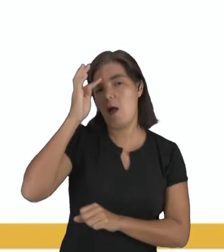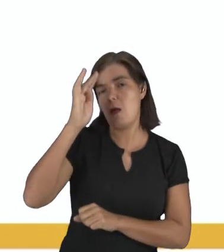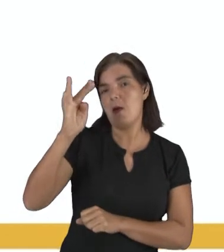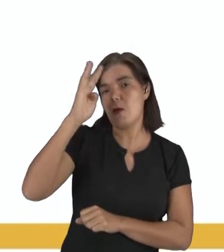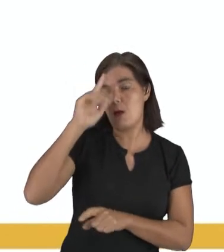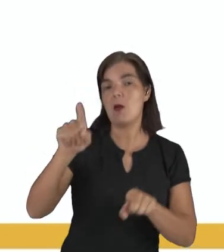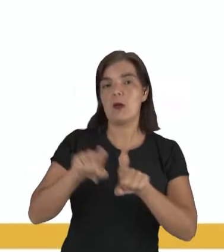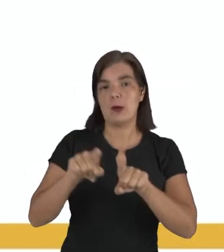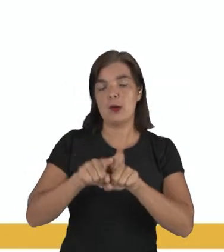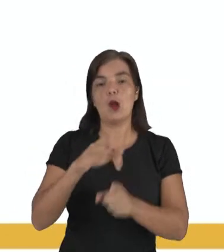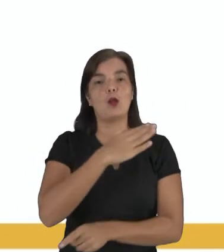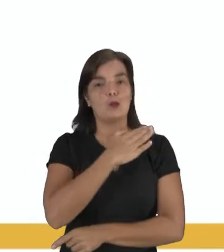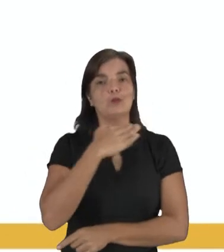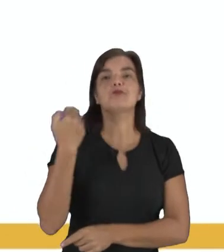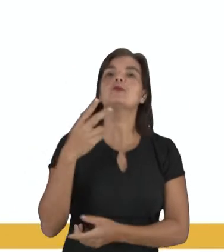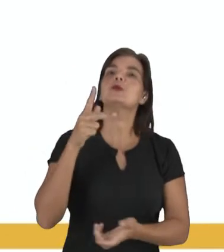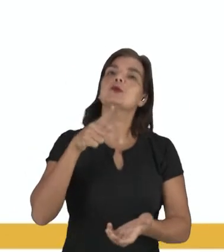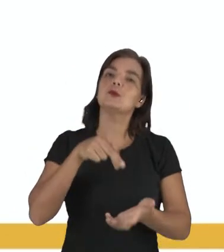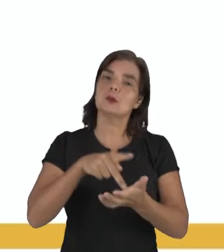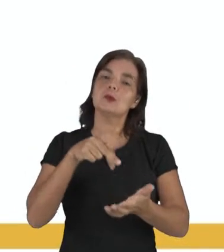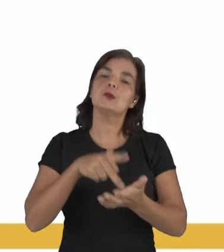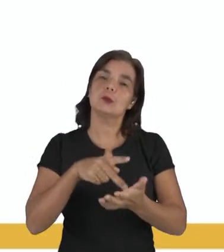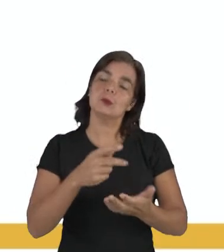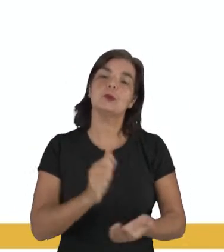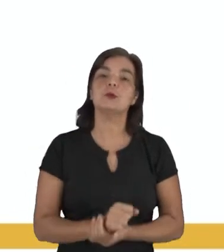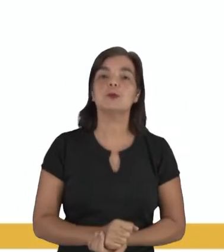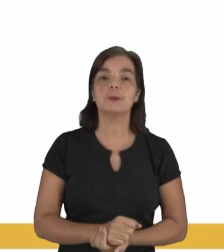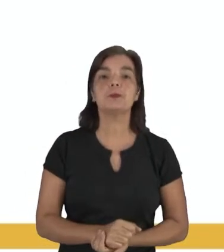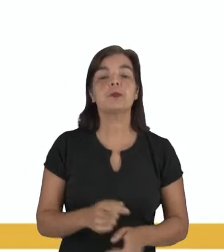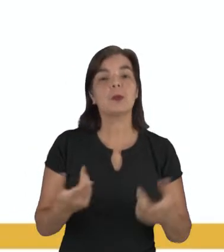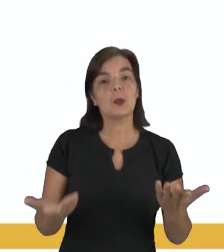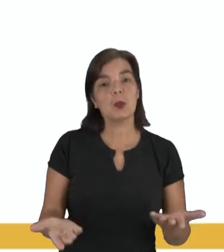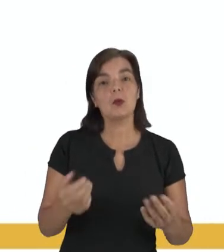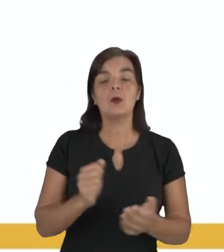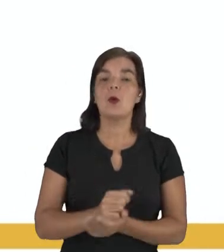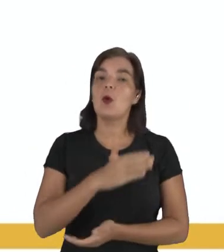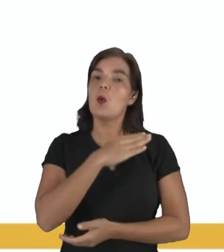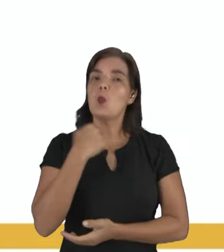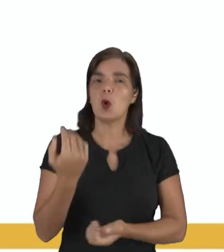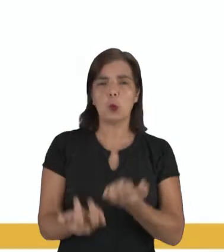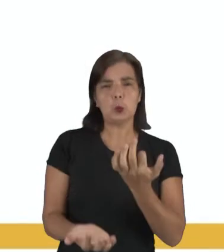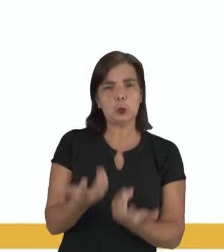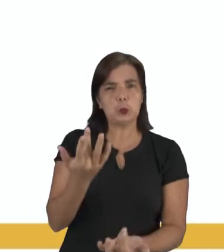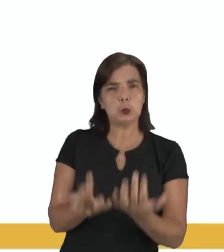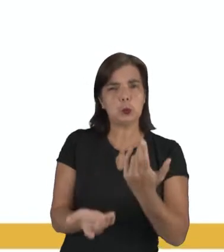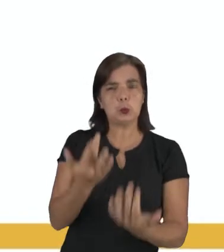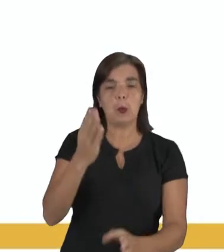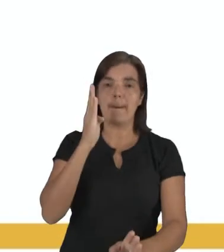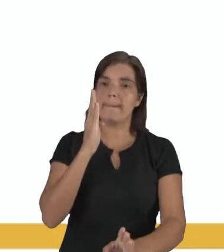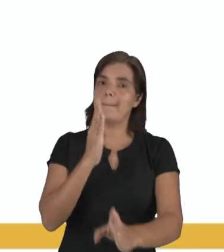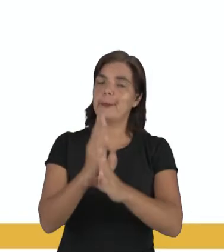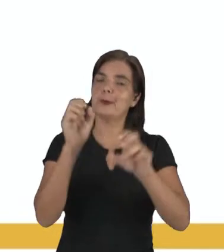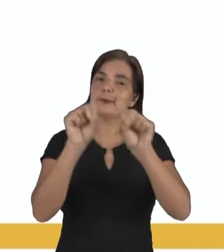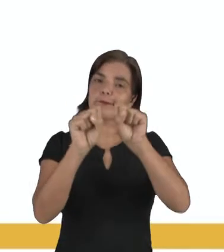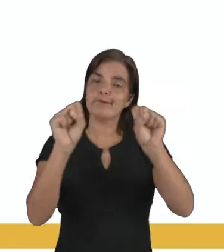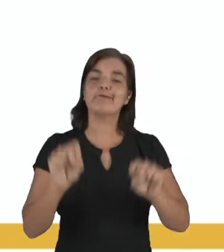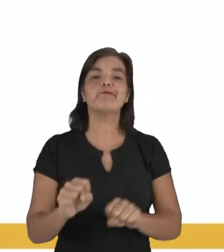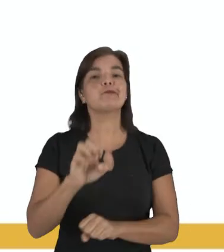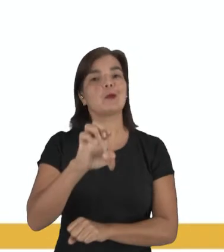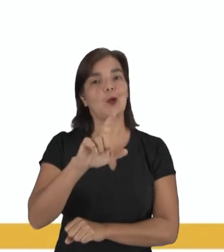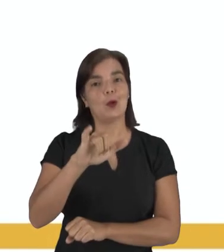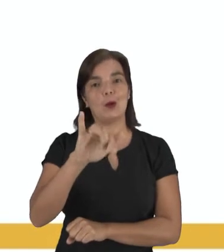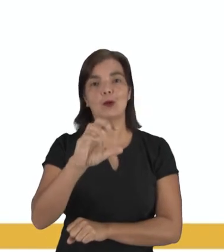né? Então ele foi morto realmente, foi condenado à morte e foi morto queimado por conta desse sistema